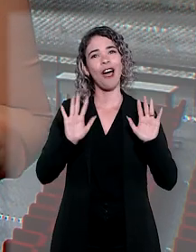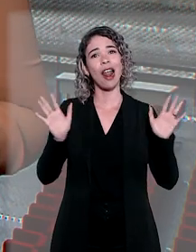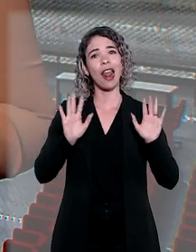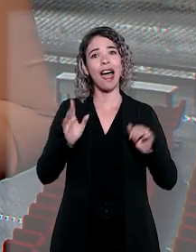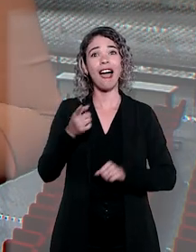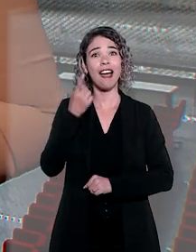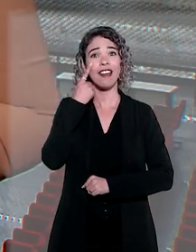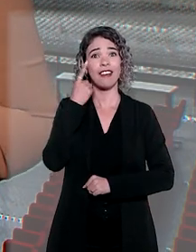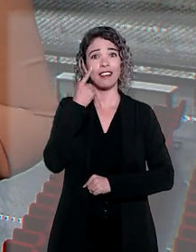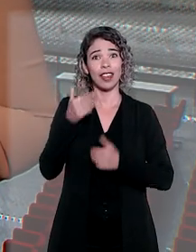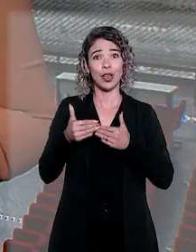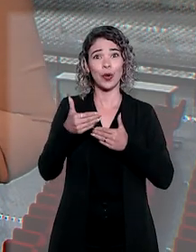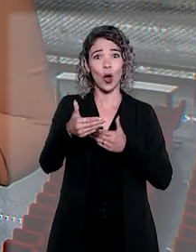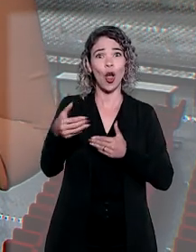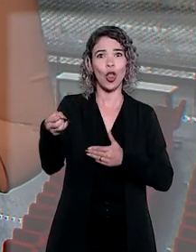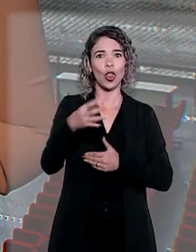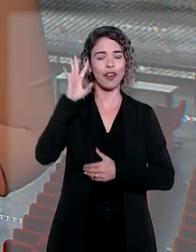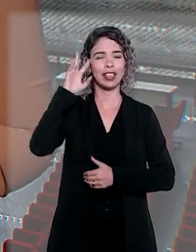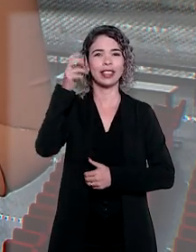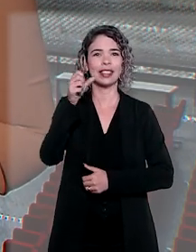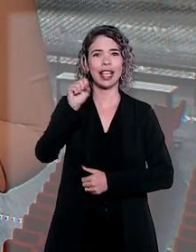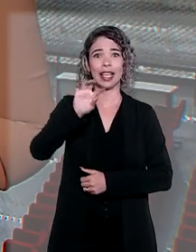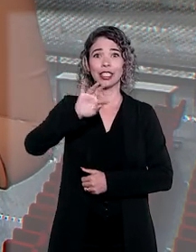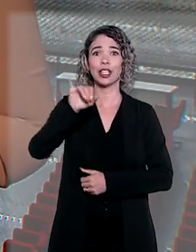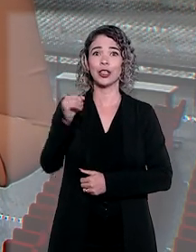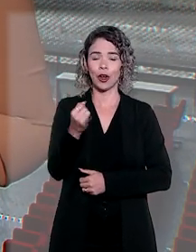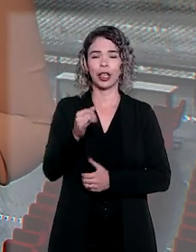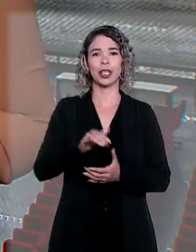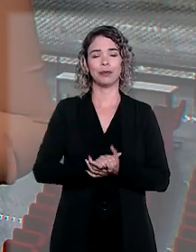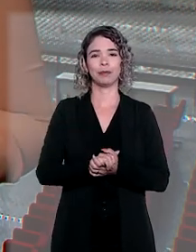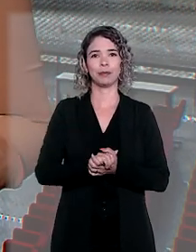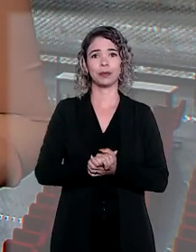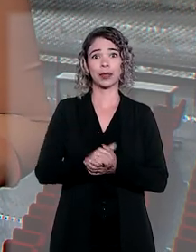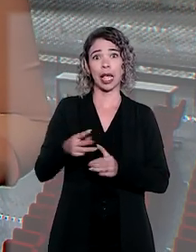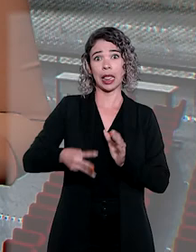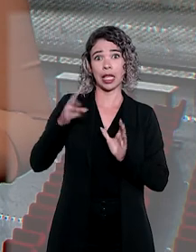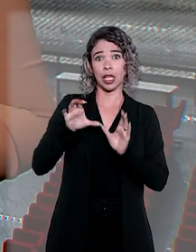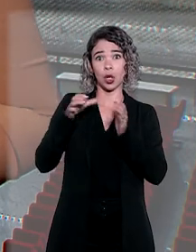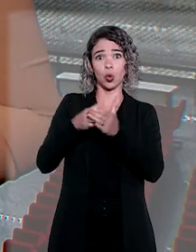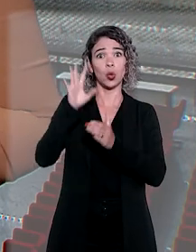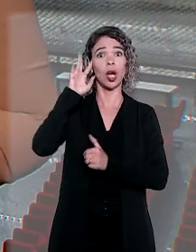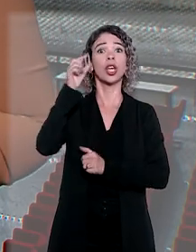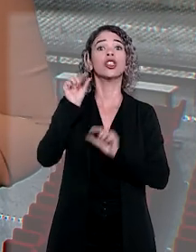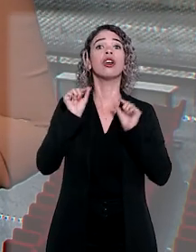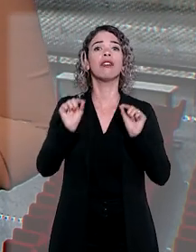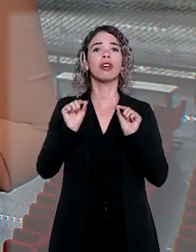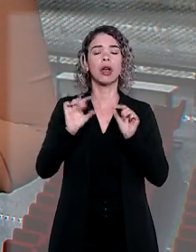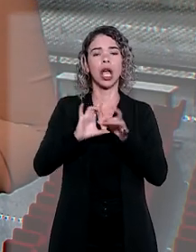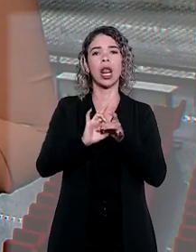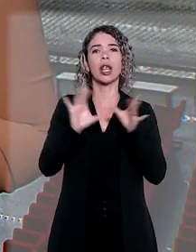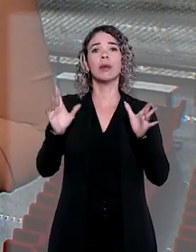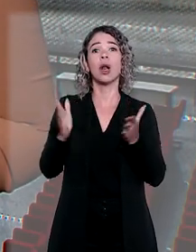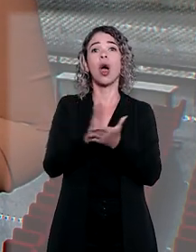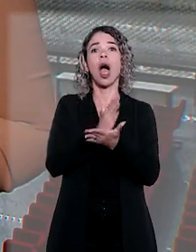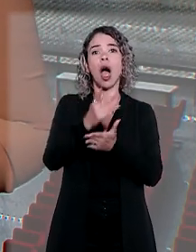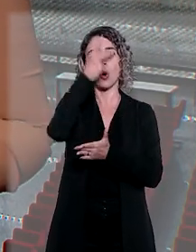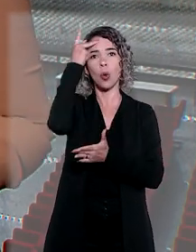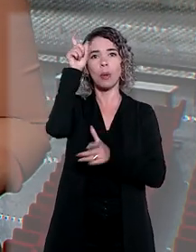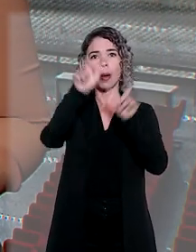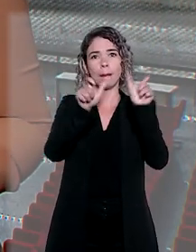Olá, conheça algumas das recentes decisões do STJ. A terceira sessão do Superior Tribunal de Justiça